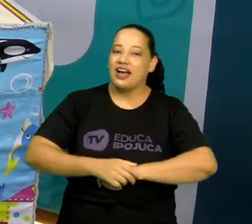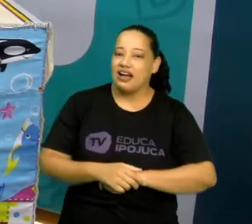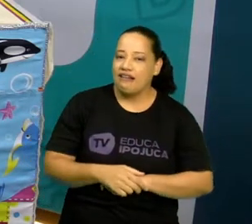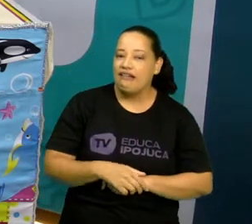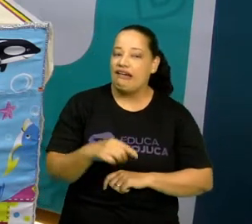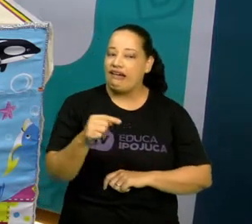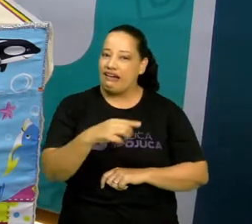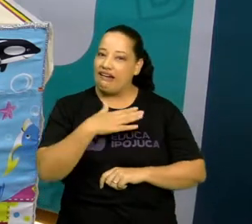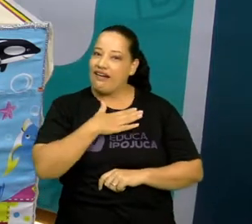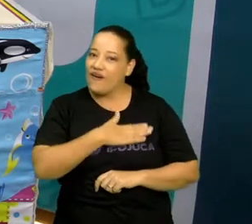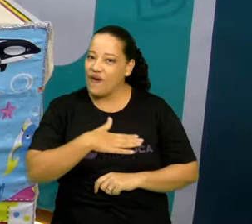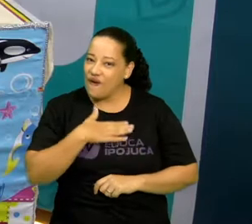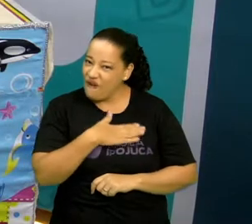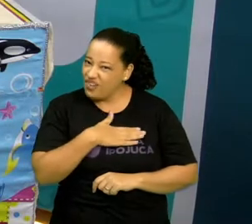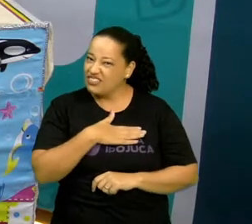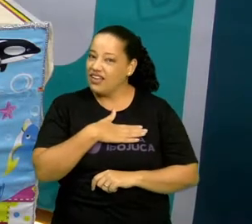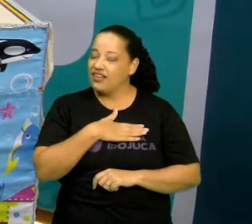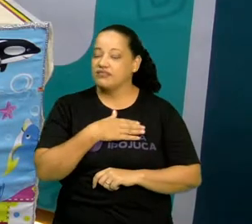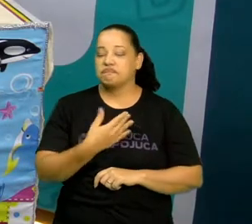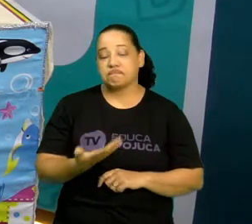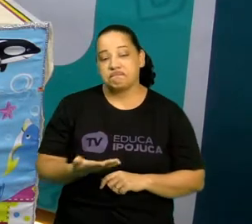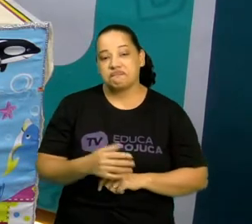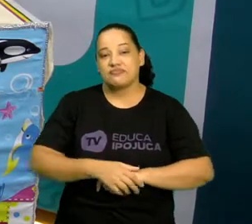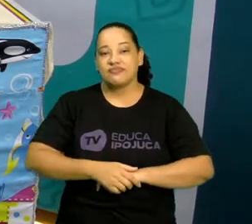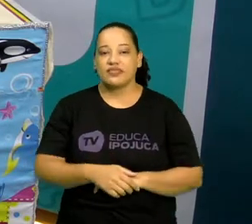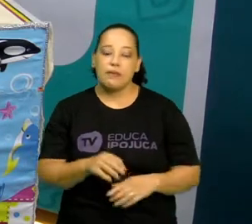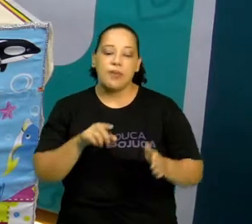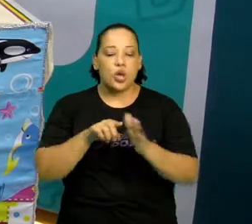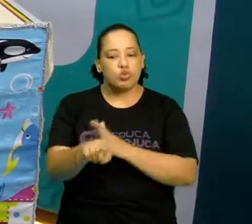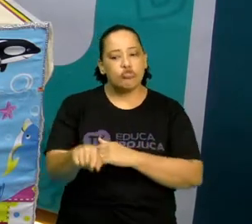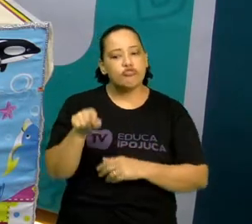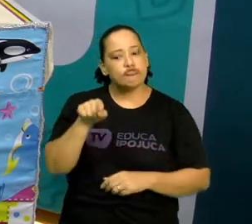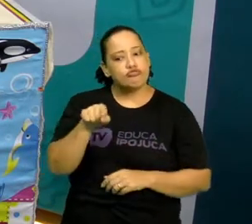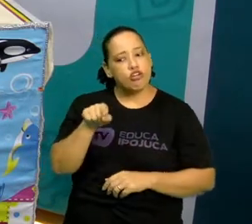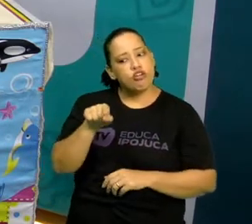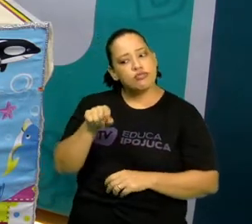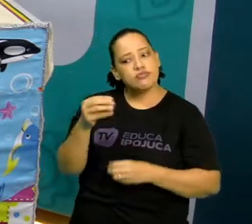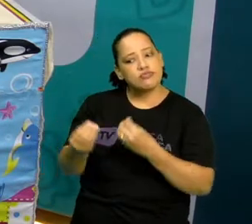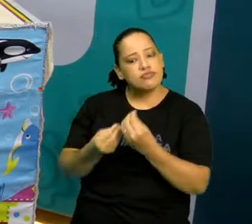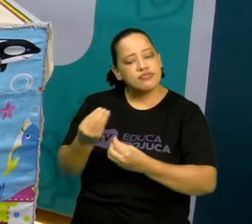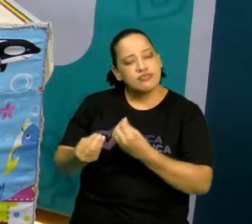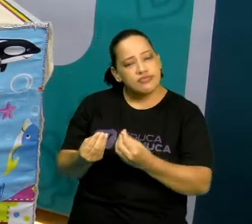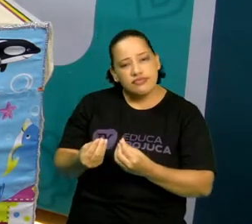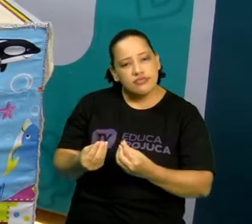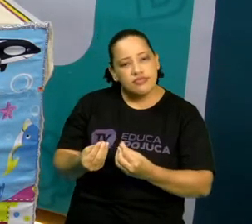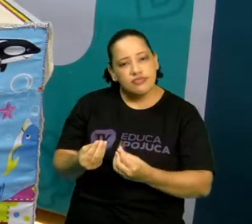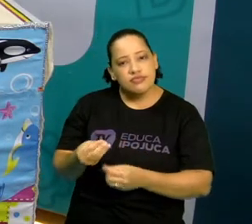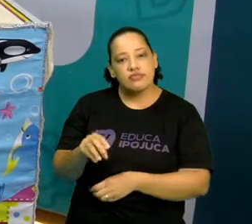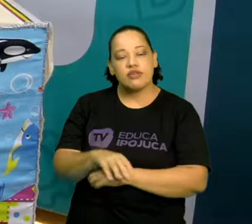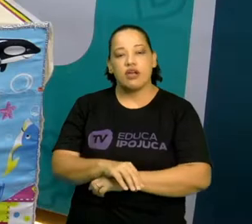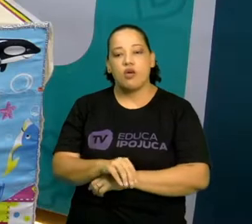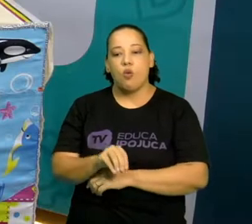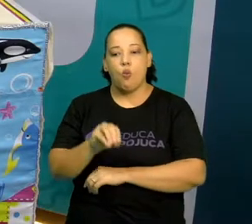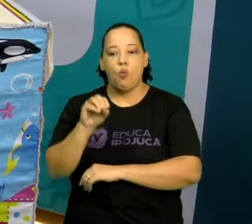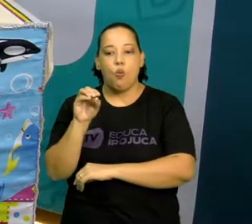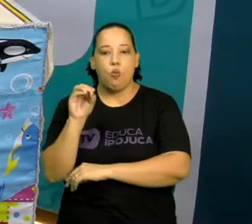criançada? Aí ela perguntou: e como é que você faz?